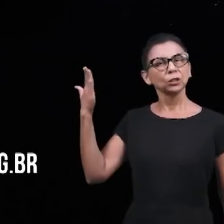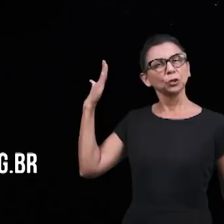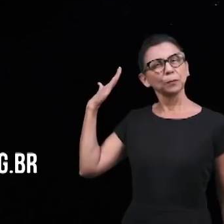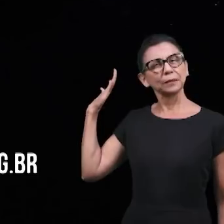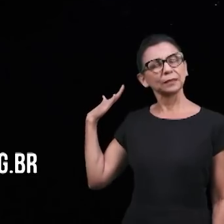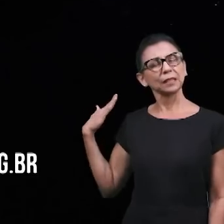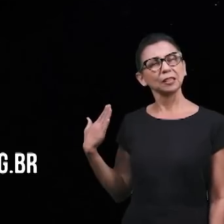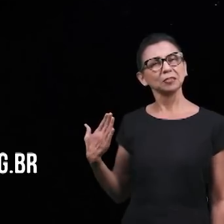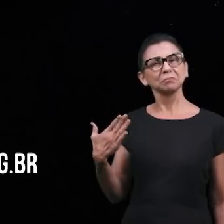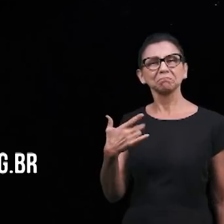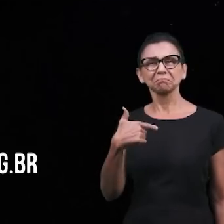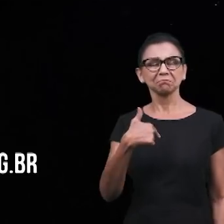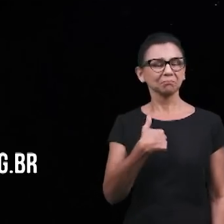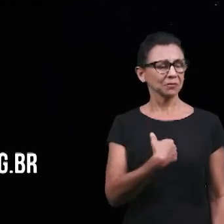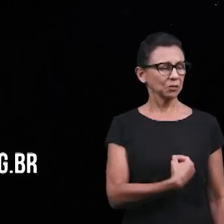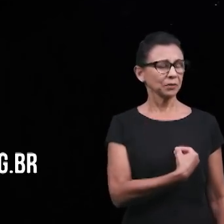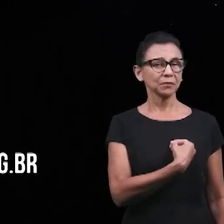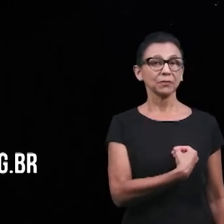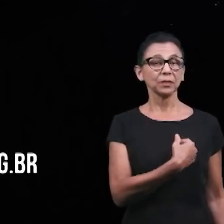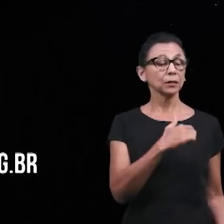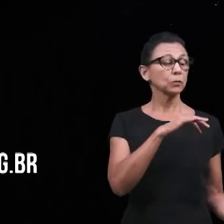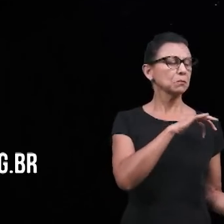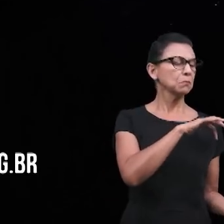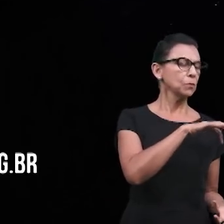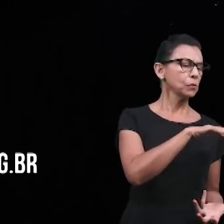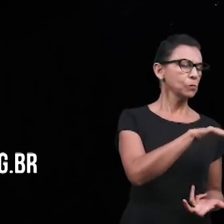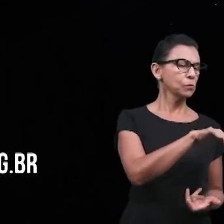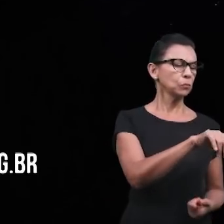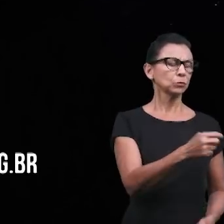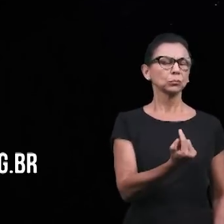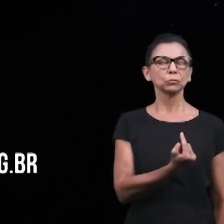Encontrei o grande amor,